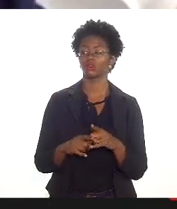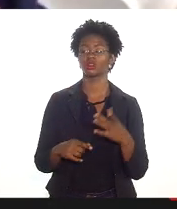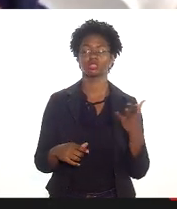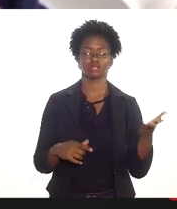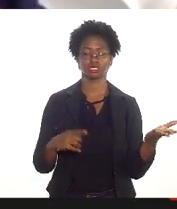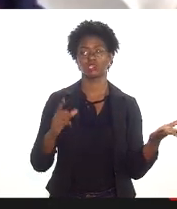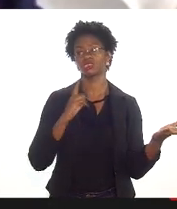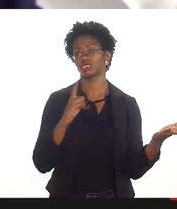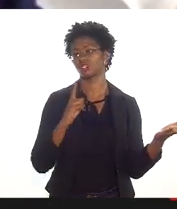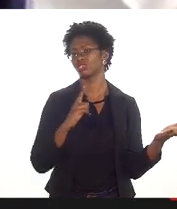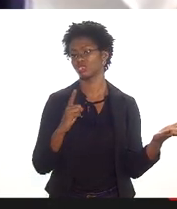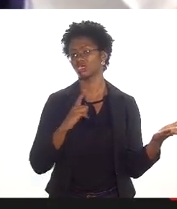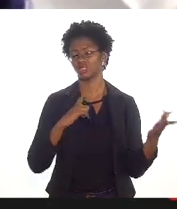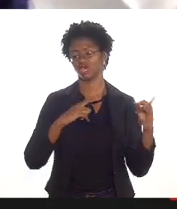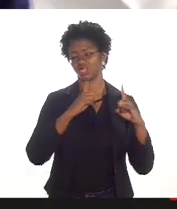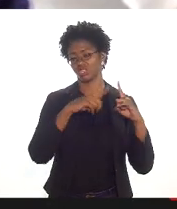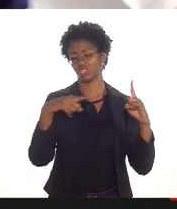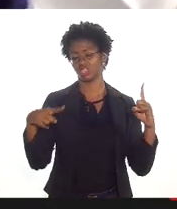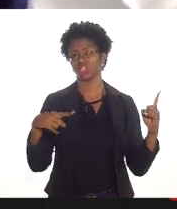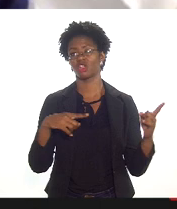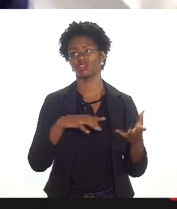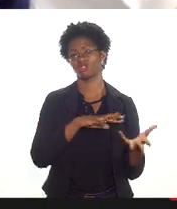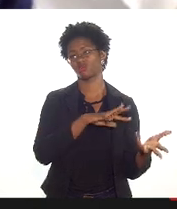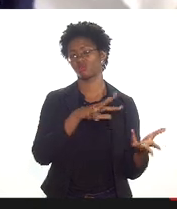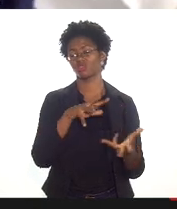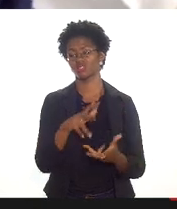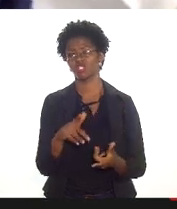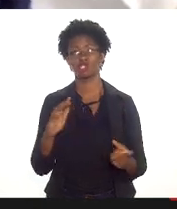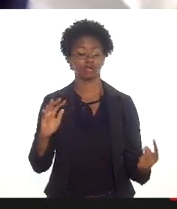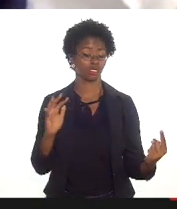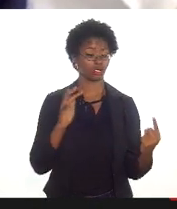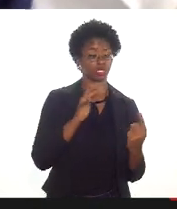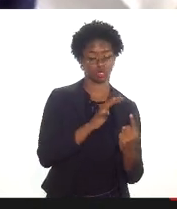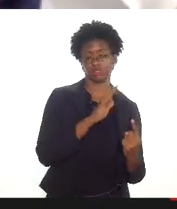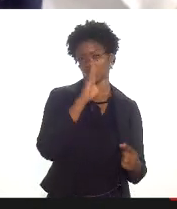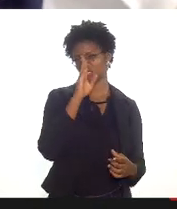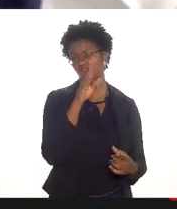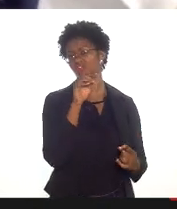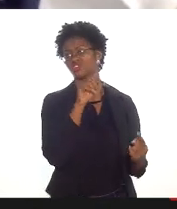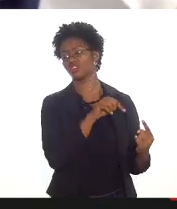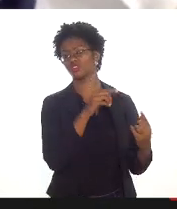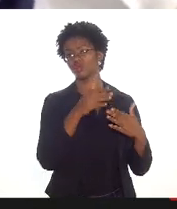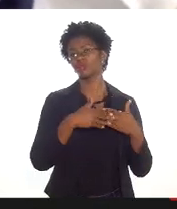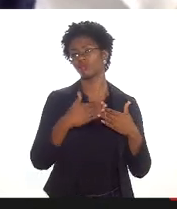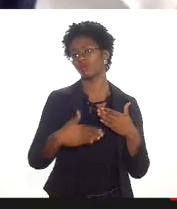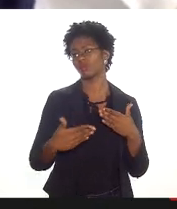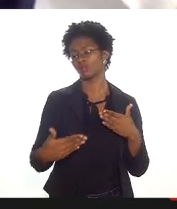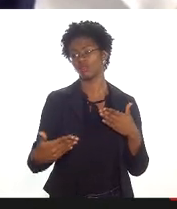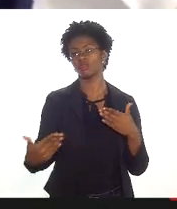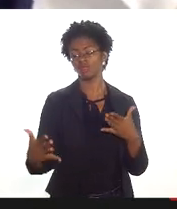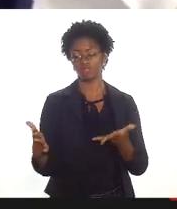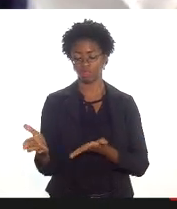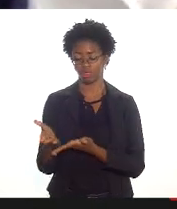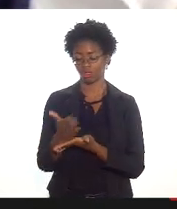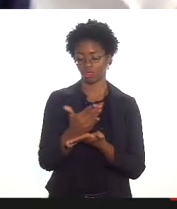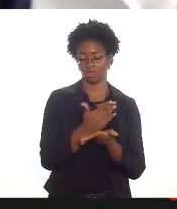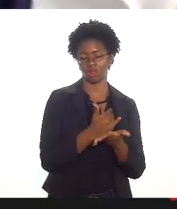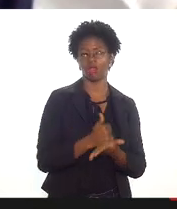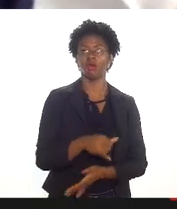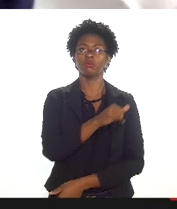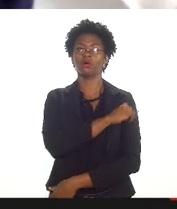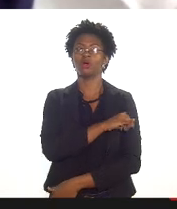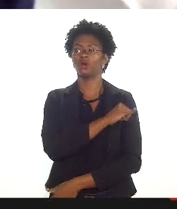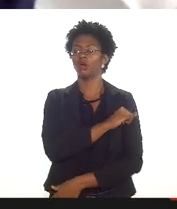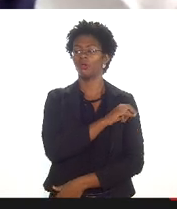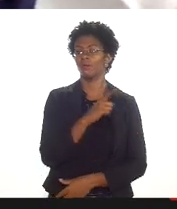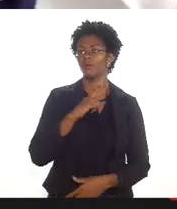essas oscilações internacionais que interferem diretamente no processo de arrecadação do Rio de Janeiro, nós